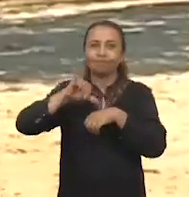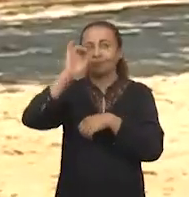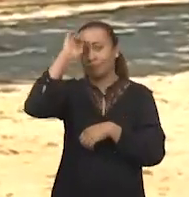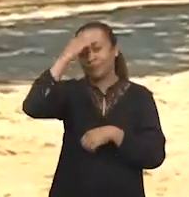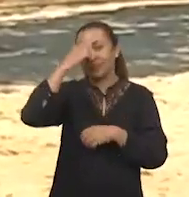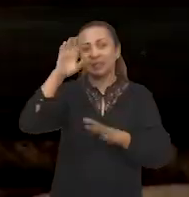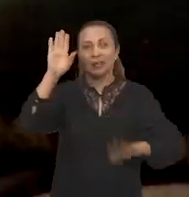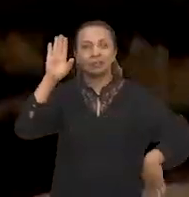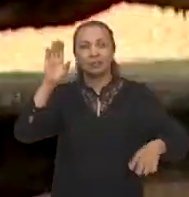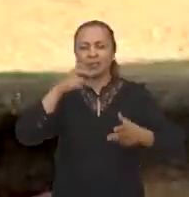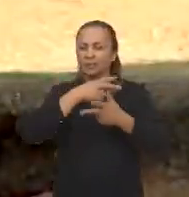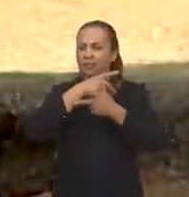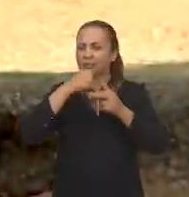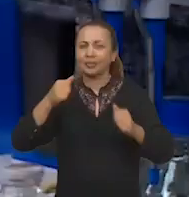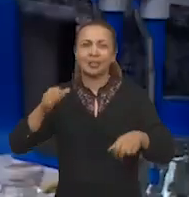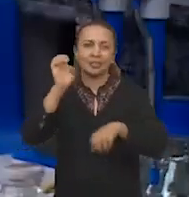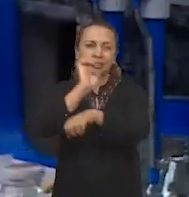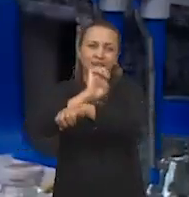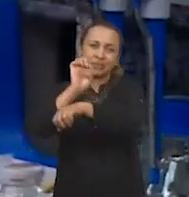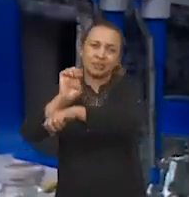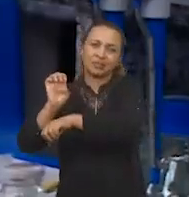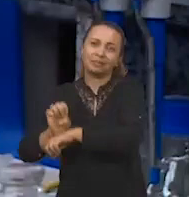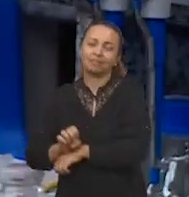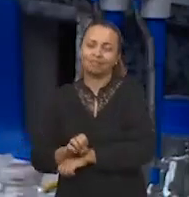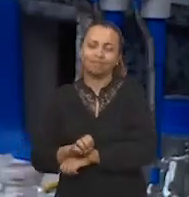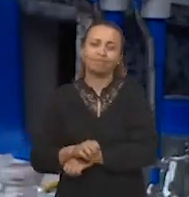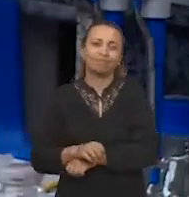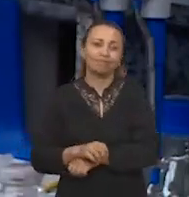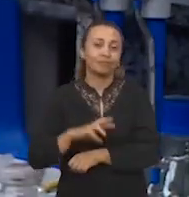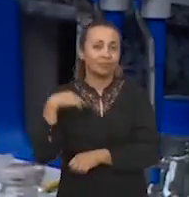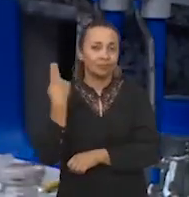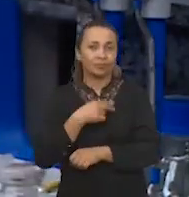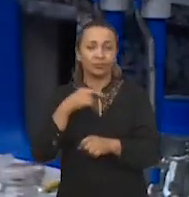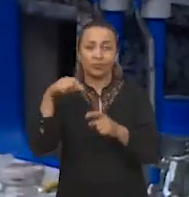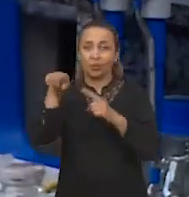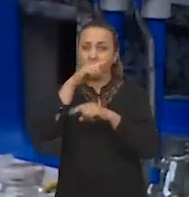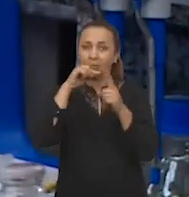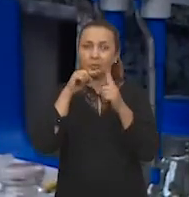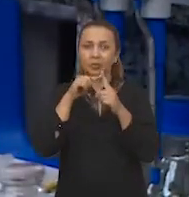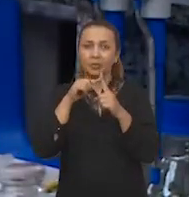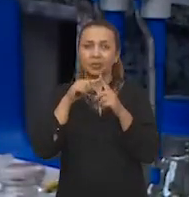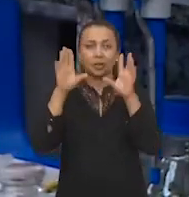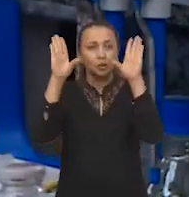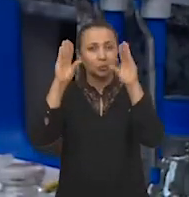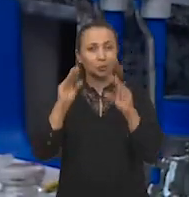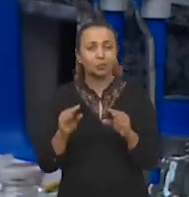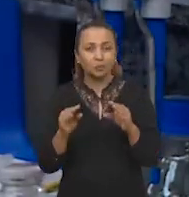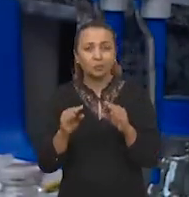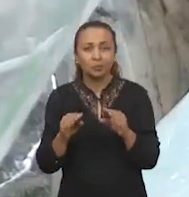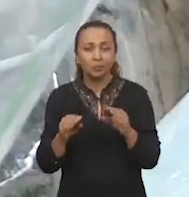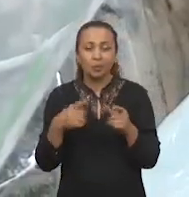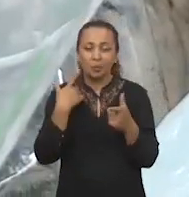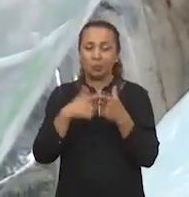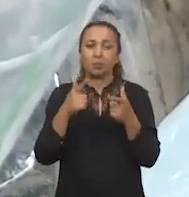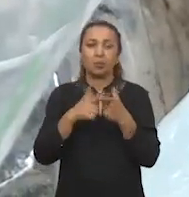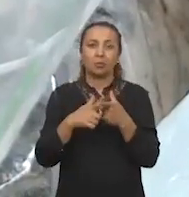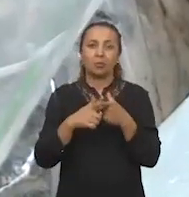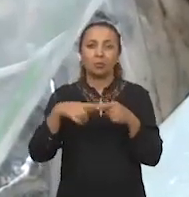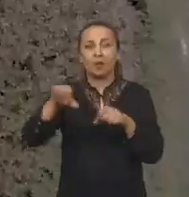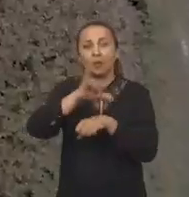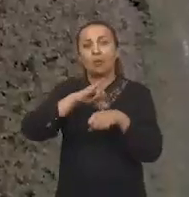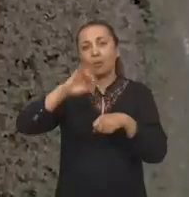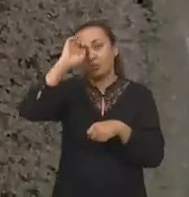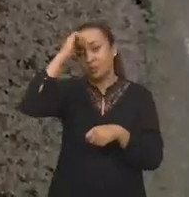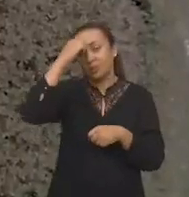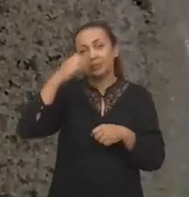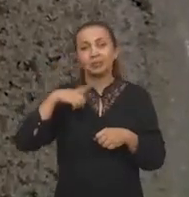praias de diversos estados. E o nosso objetivo é reduzir o impacto que o derramamento de